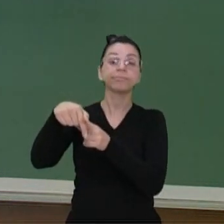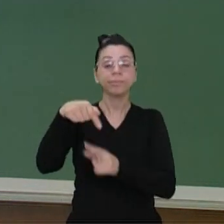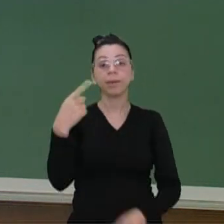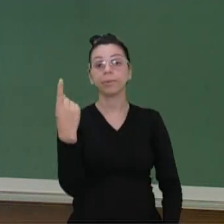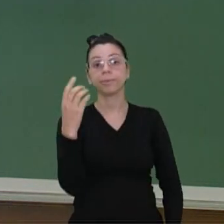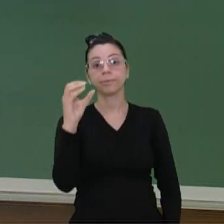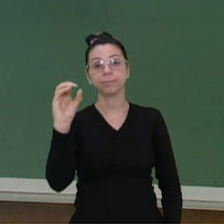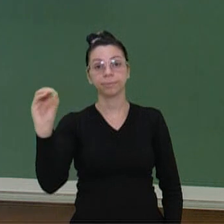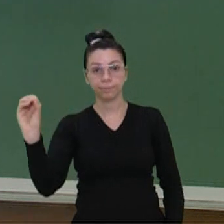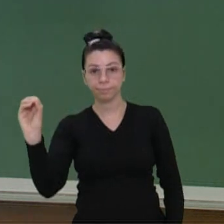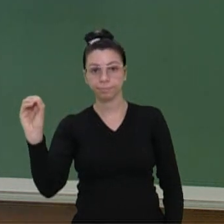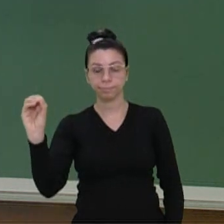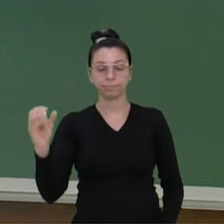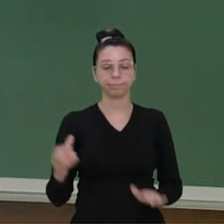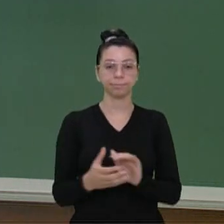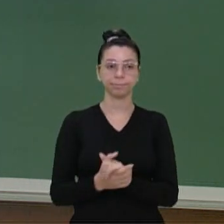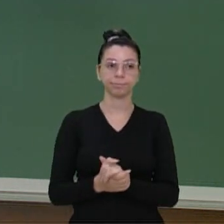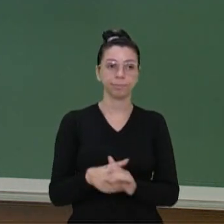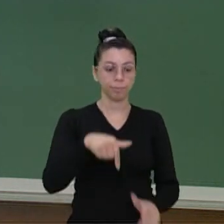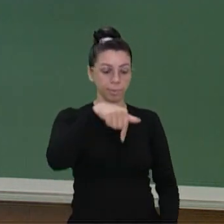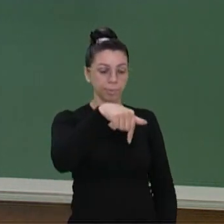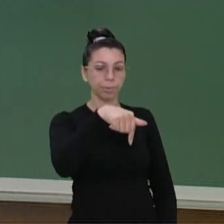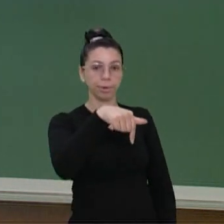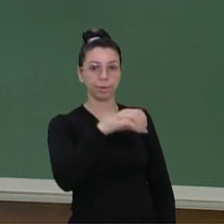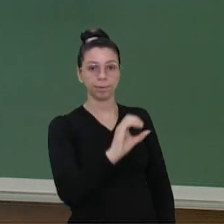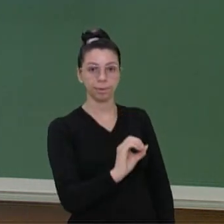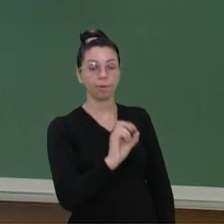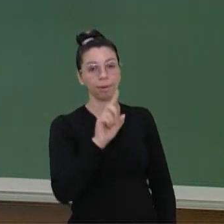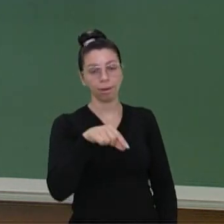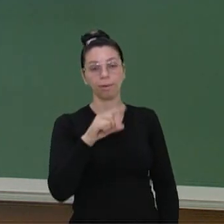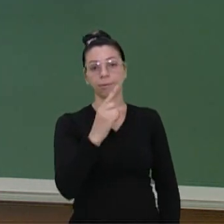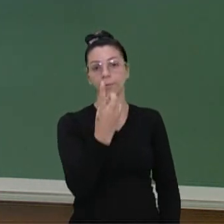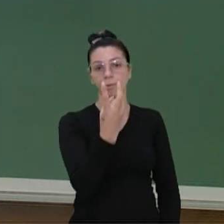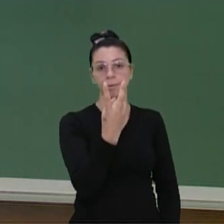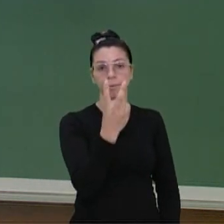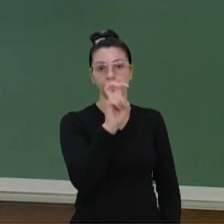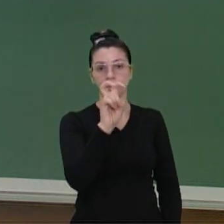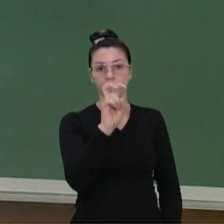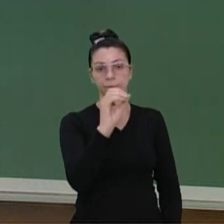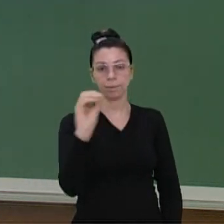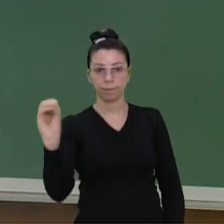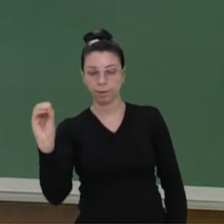100. O Q0 é o nosso 500, porque o Q0